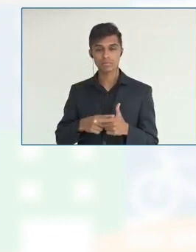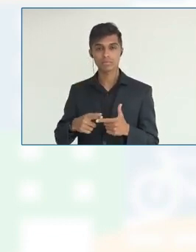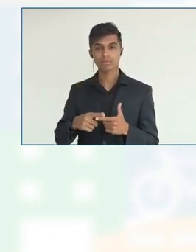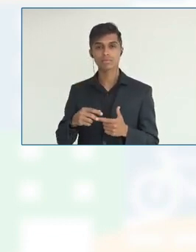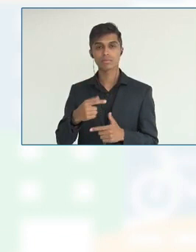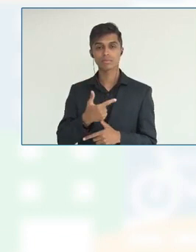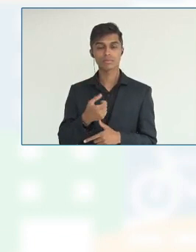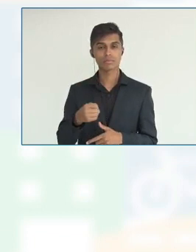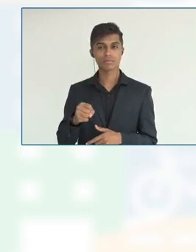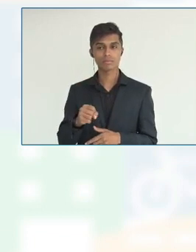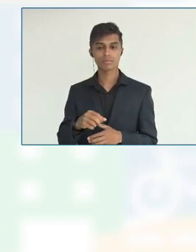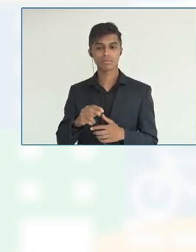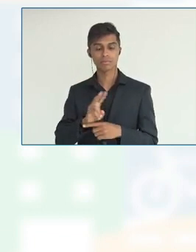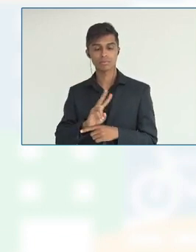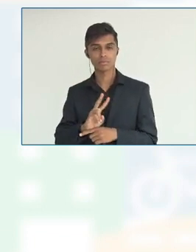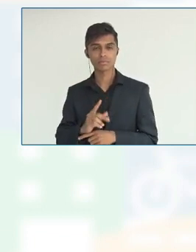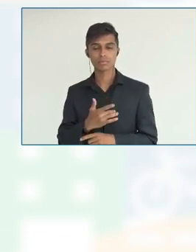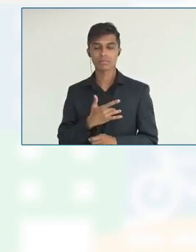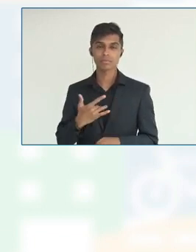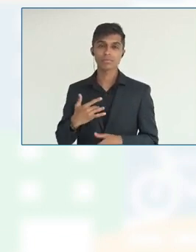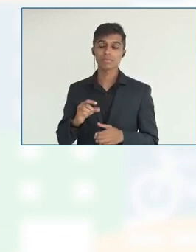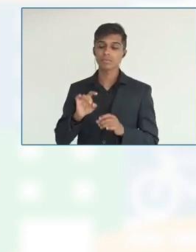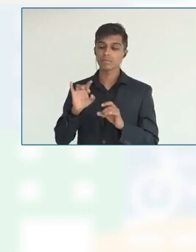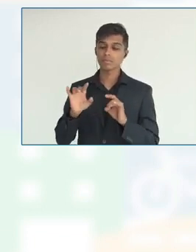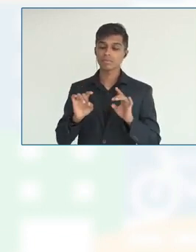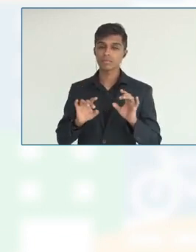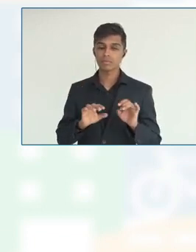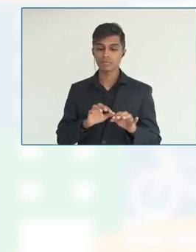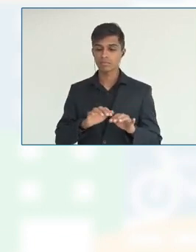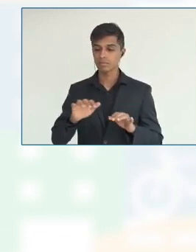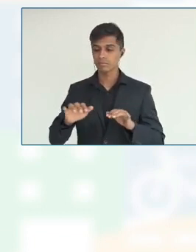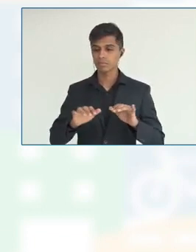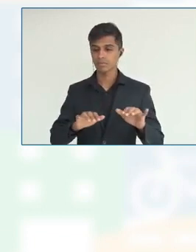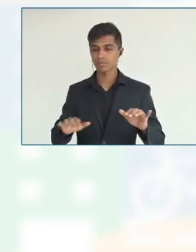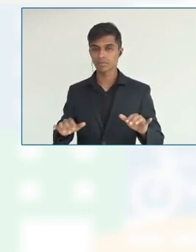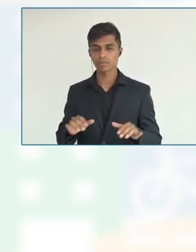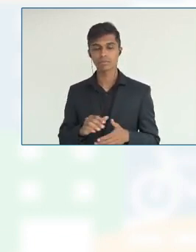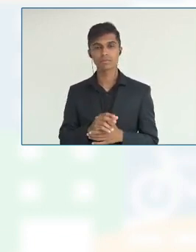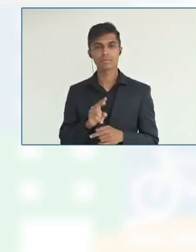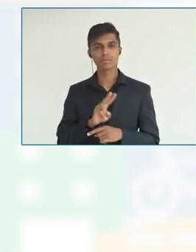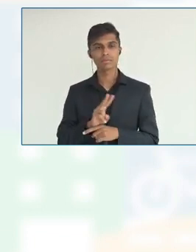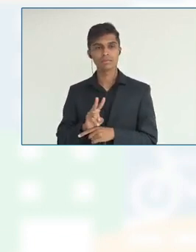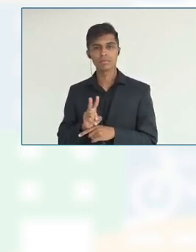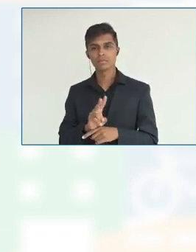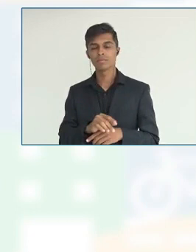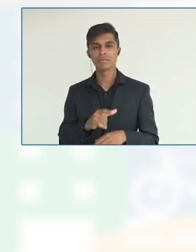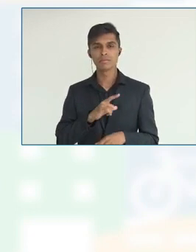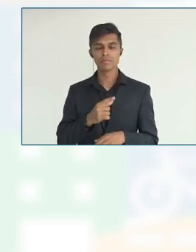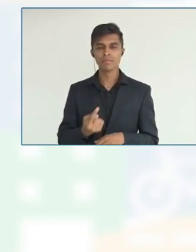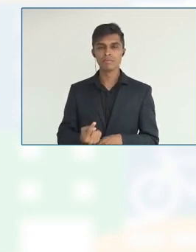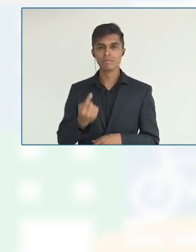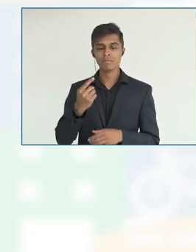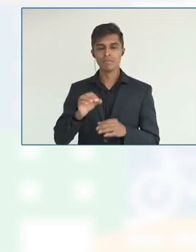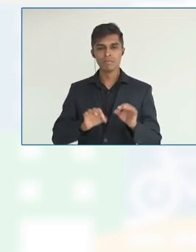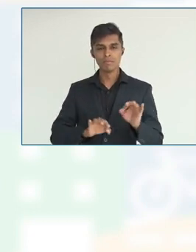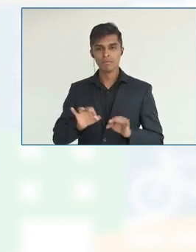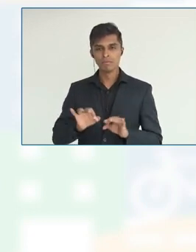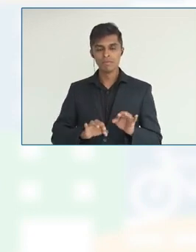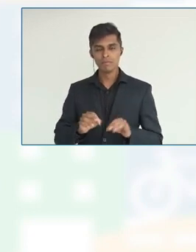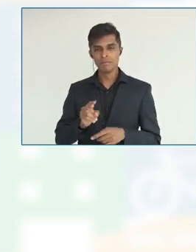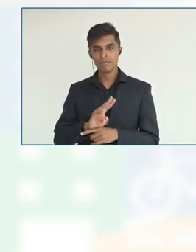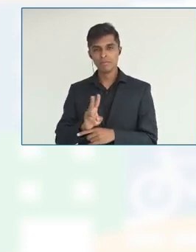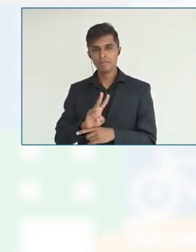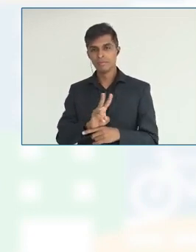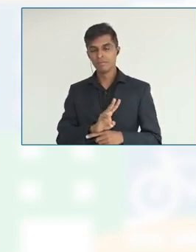de vigilância em saúde. E cada unidade de vigilância em saúde existe uma organização de